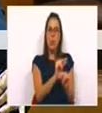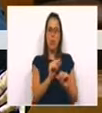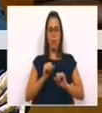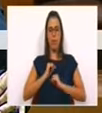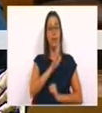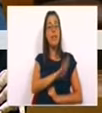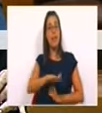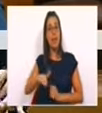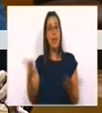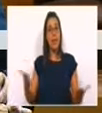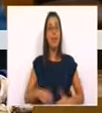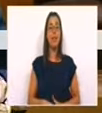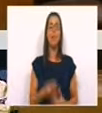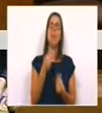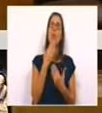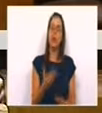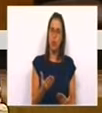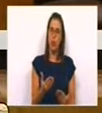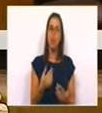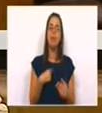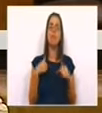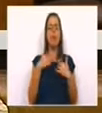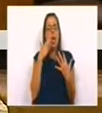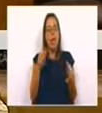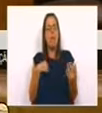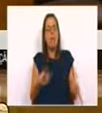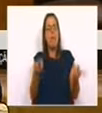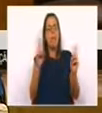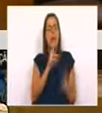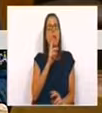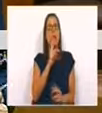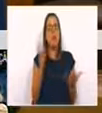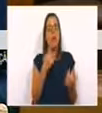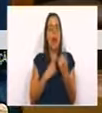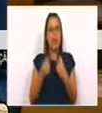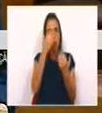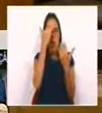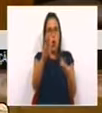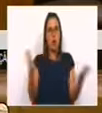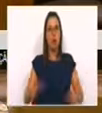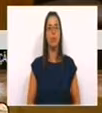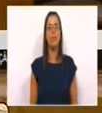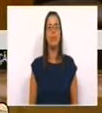da nossa ciência. Muito obrigada e estaremos naturalmente disponíveis para responder às questões que queiram